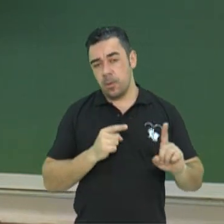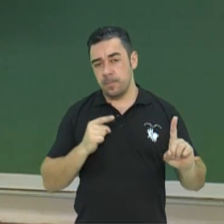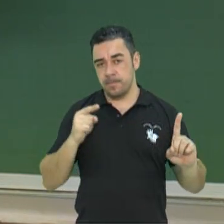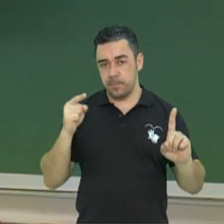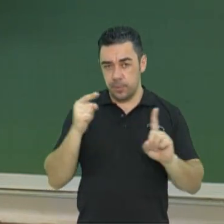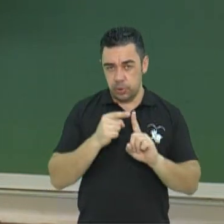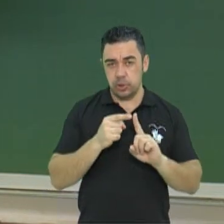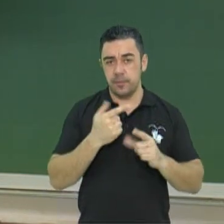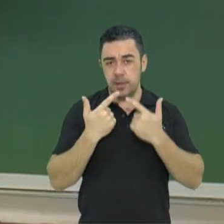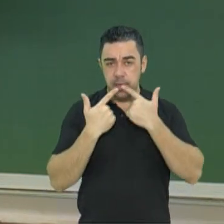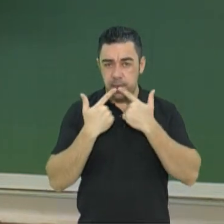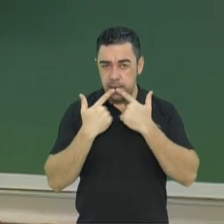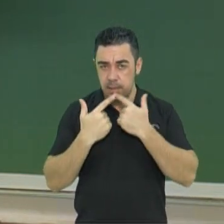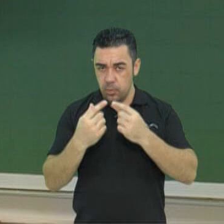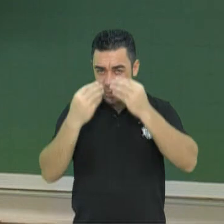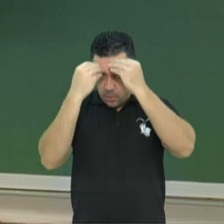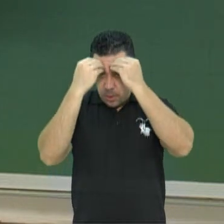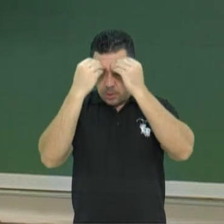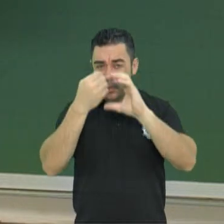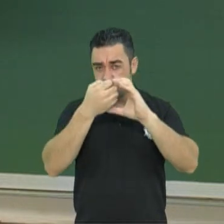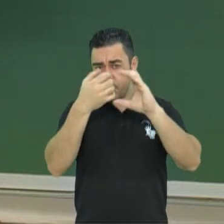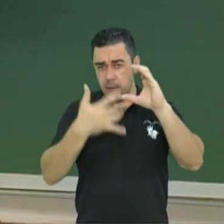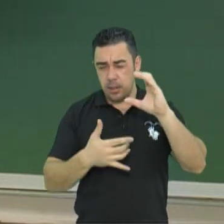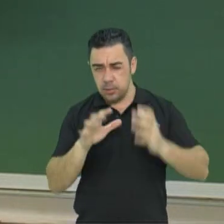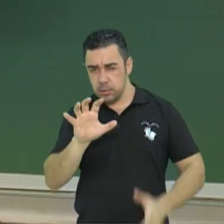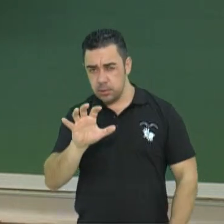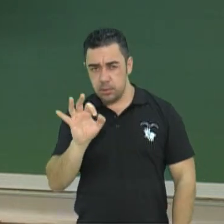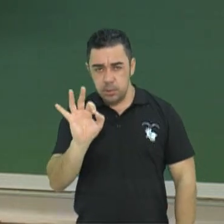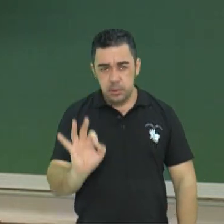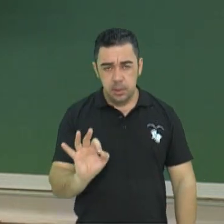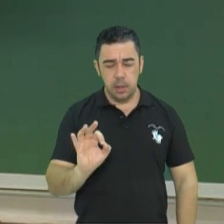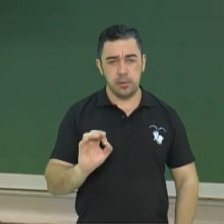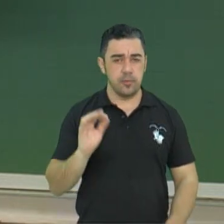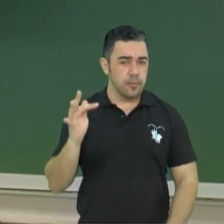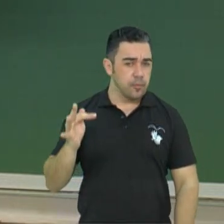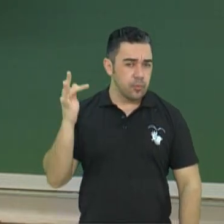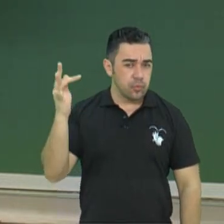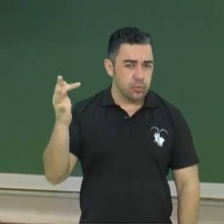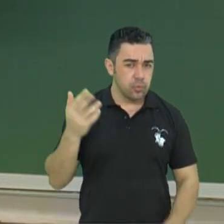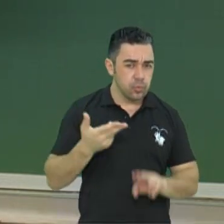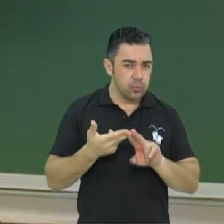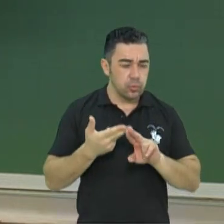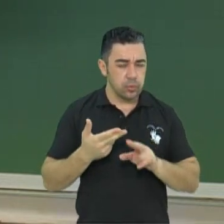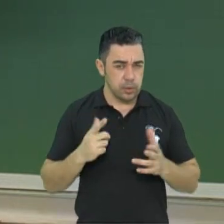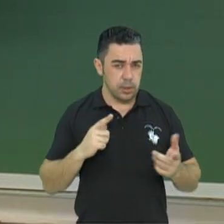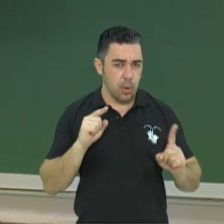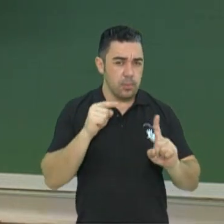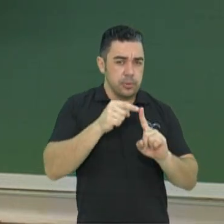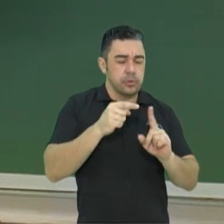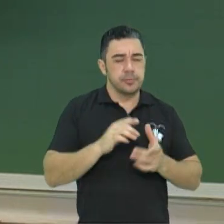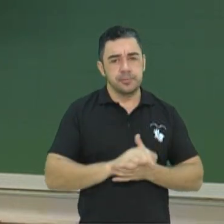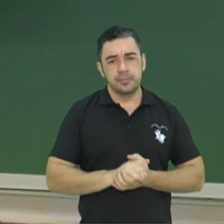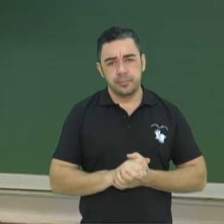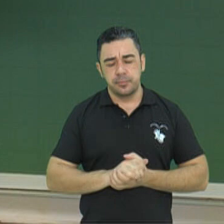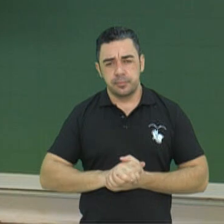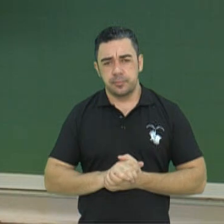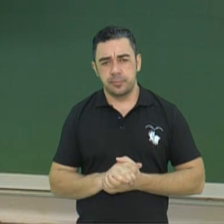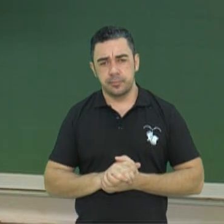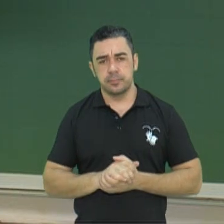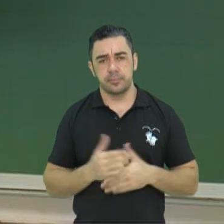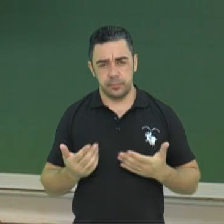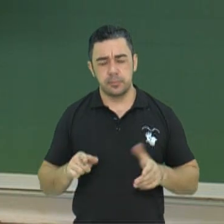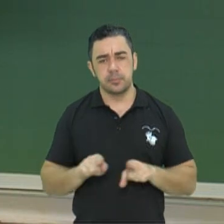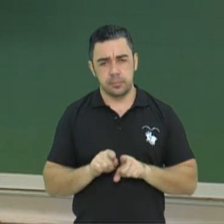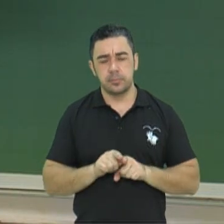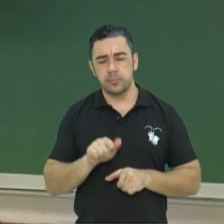de linguagem, de característica, a utilização do tempo futuro, né? Então, essa ideia de que a crise atingirá também